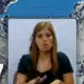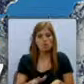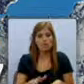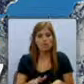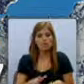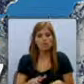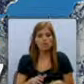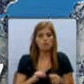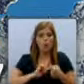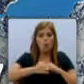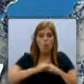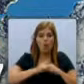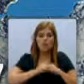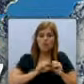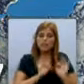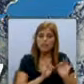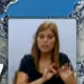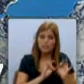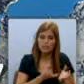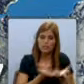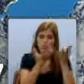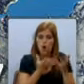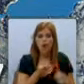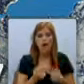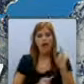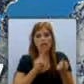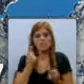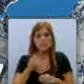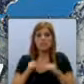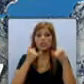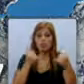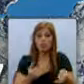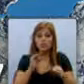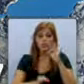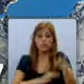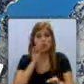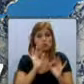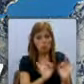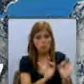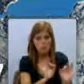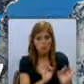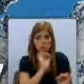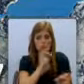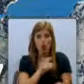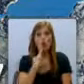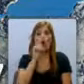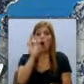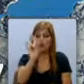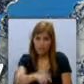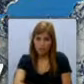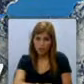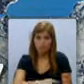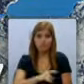a consolidação óssea. Muitas vezes o que acontece é que, após o tratamento julgado conveniente, poderá haver recidivas e